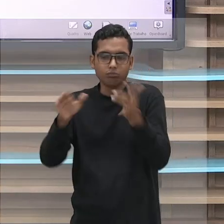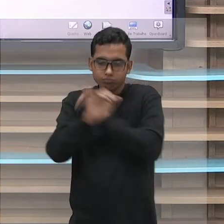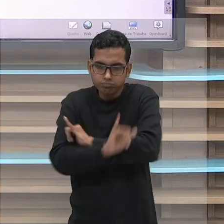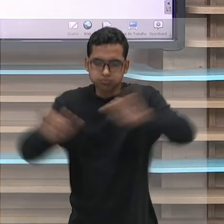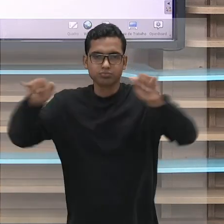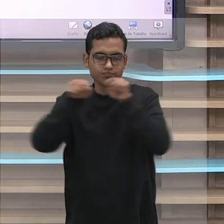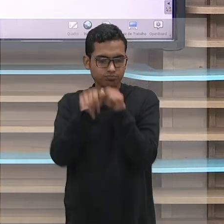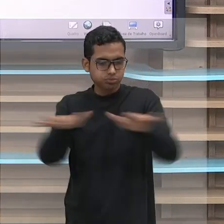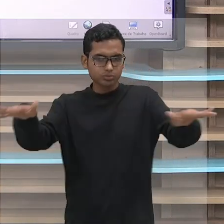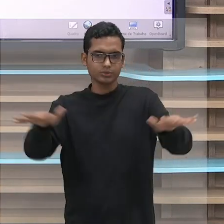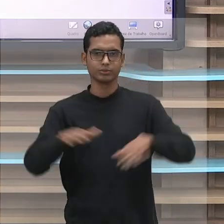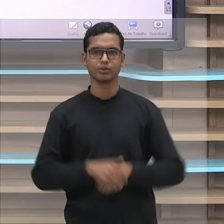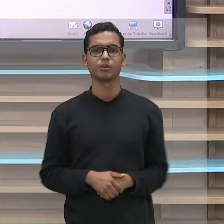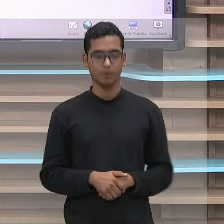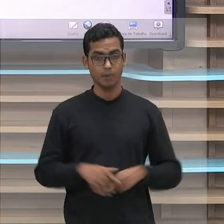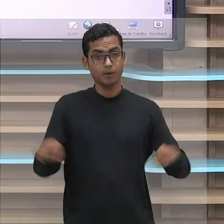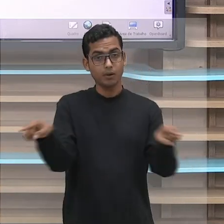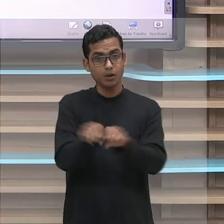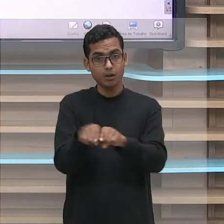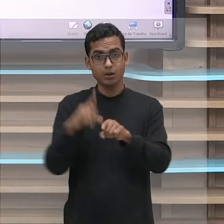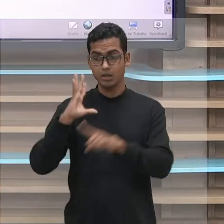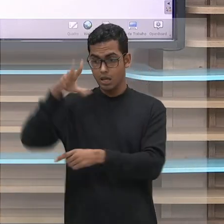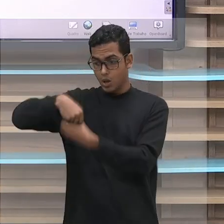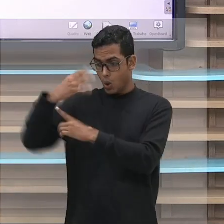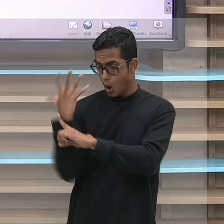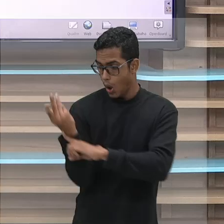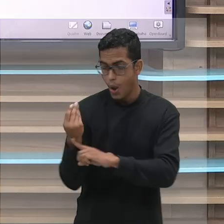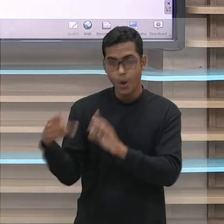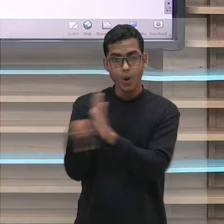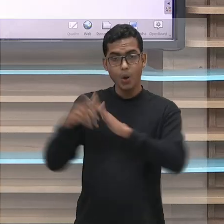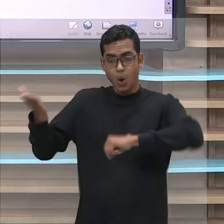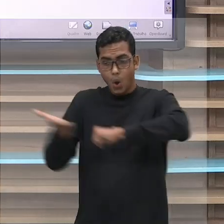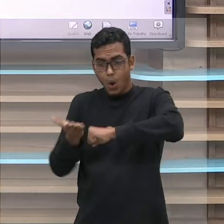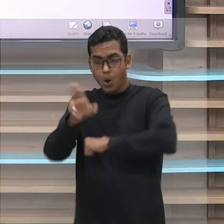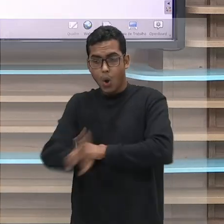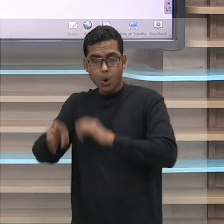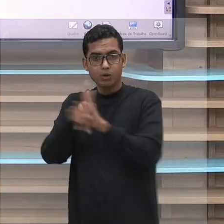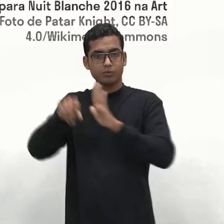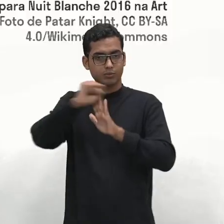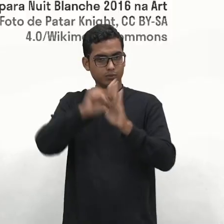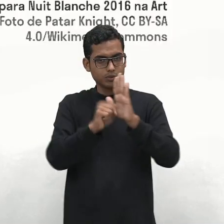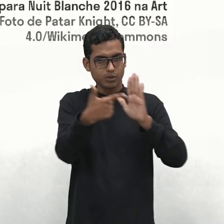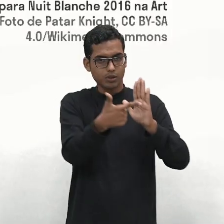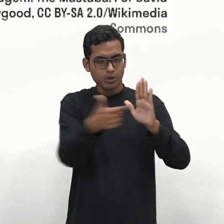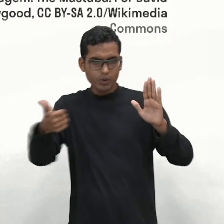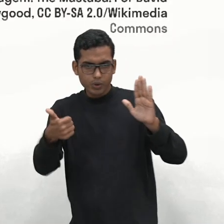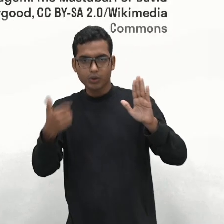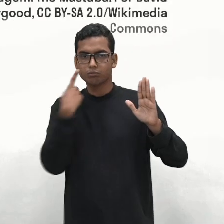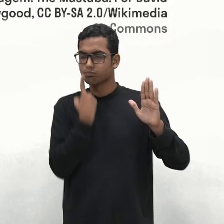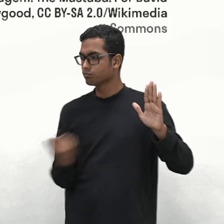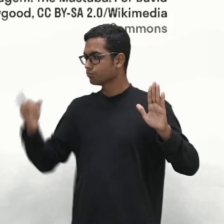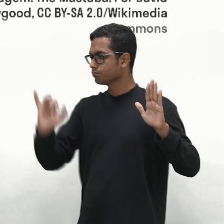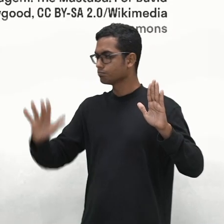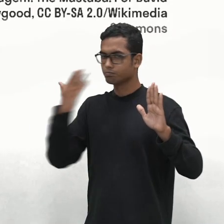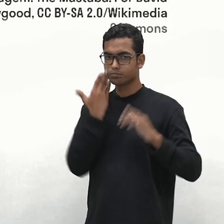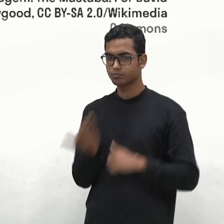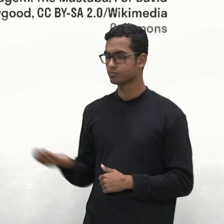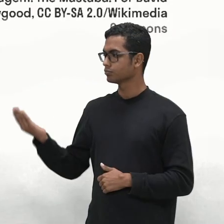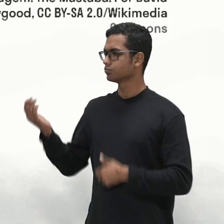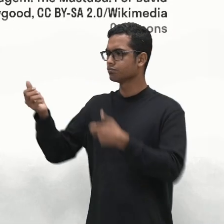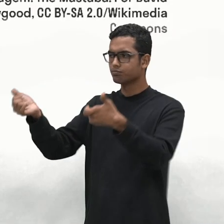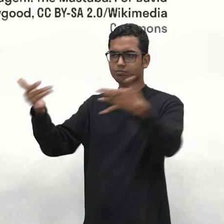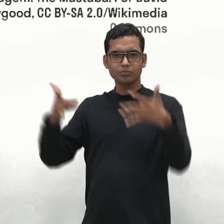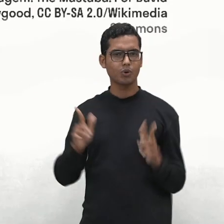nossa arte contemporânea, também utilizando o século XXI, eu trouxe aqui para vocês essa imagem, né, que trabalha